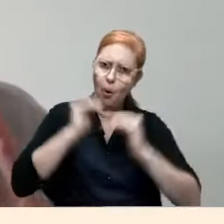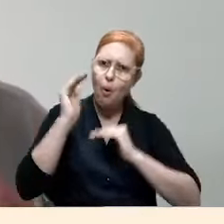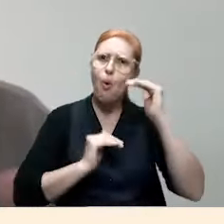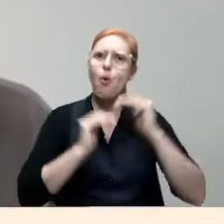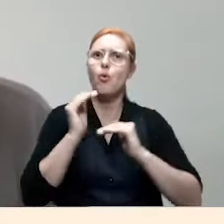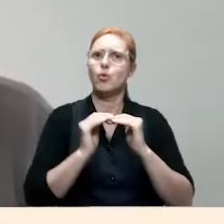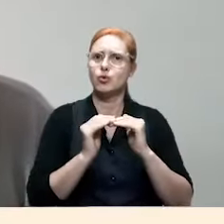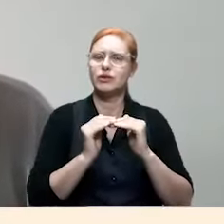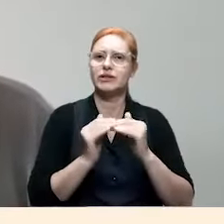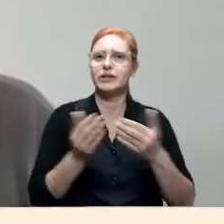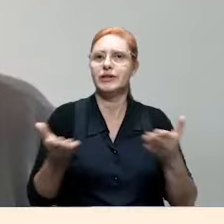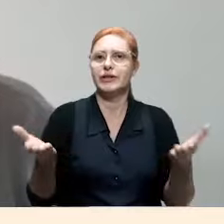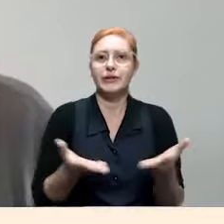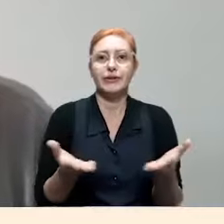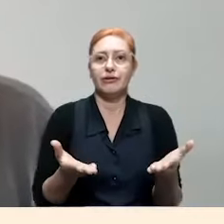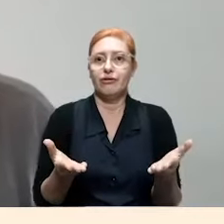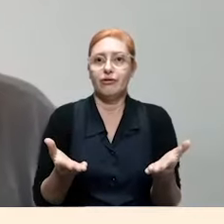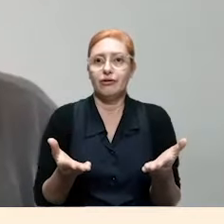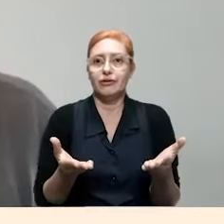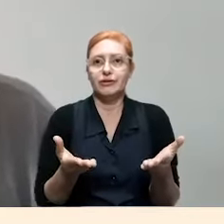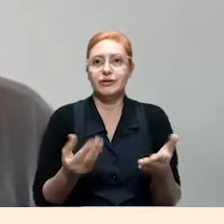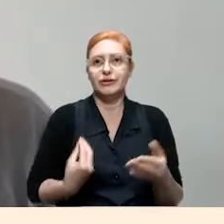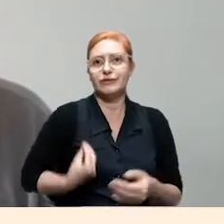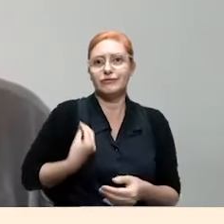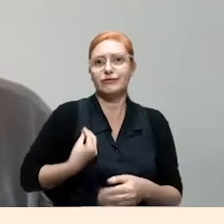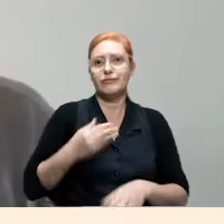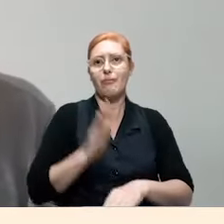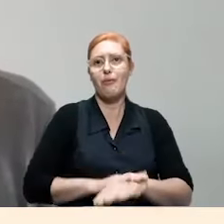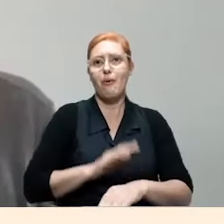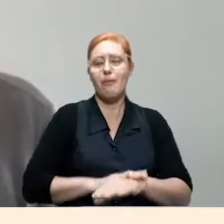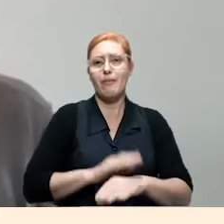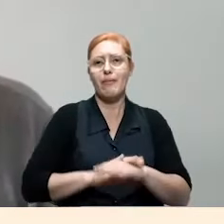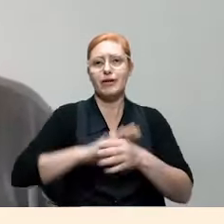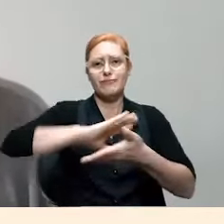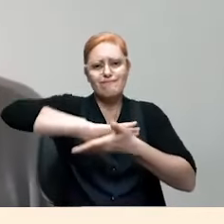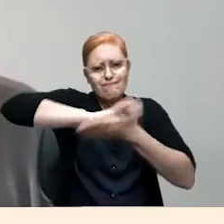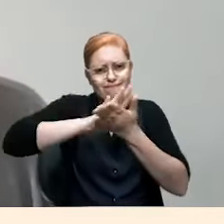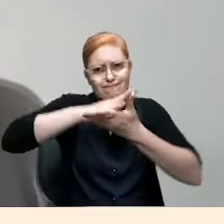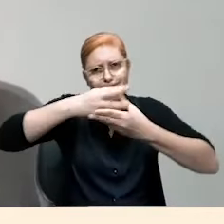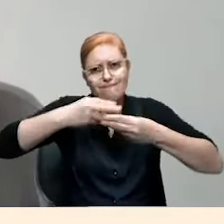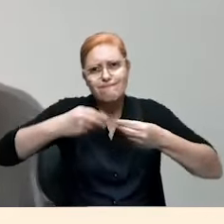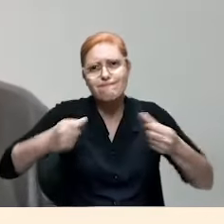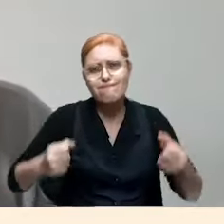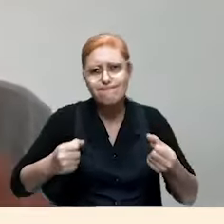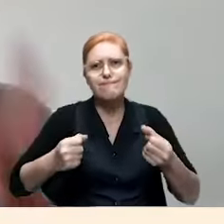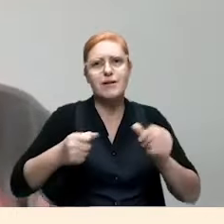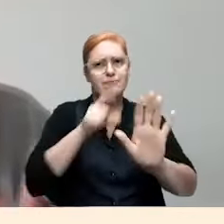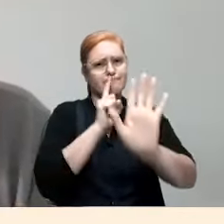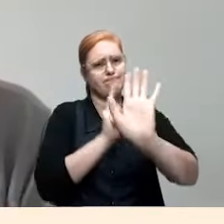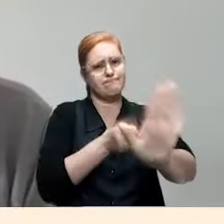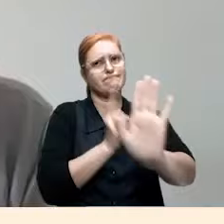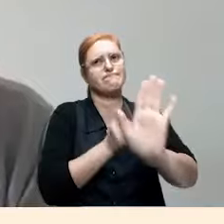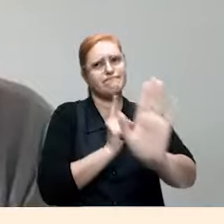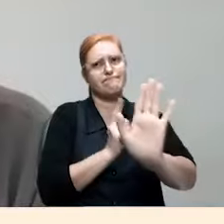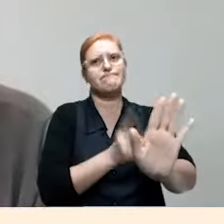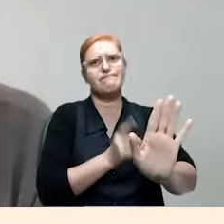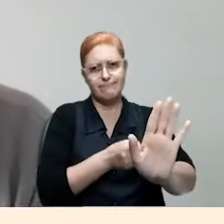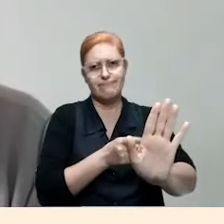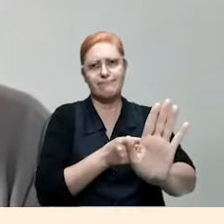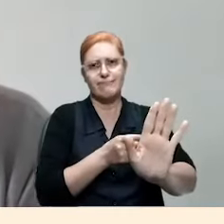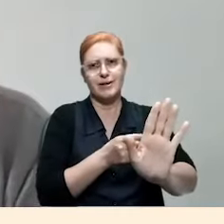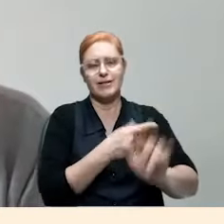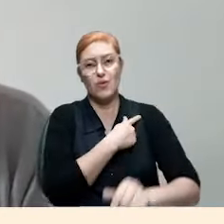agora estamos vivendo um momento de desmonte, de ameaças nesse governo